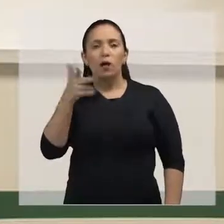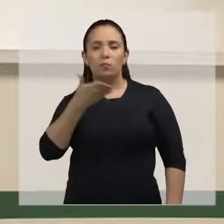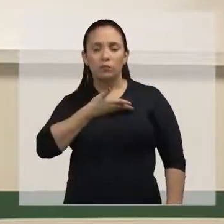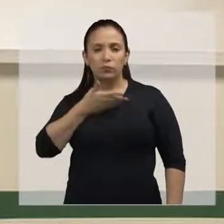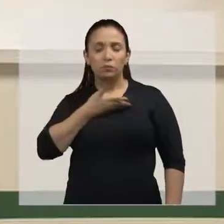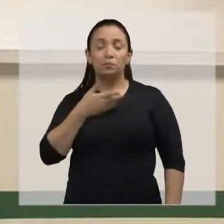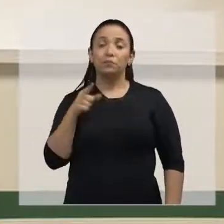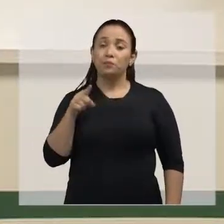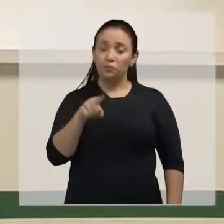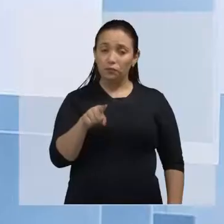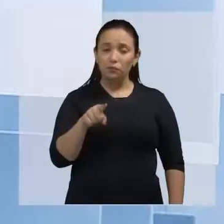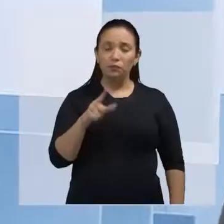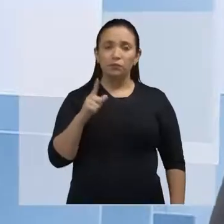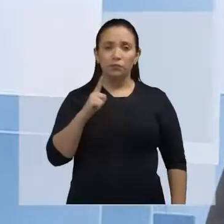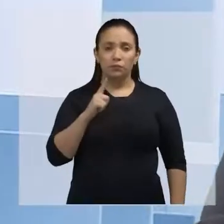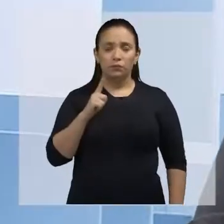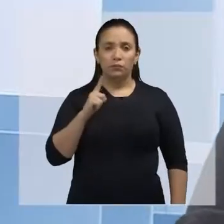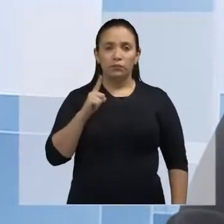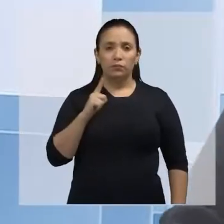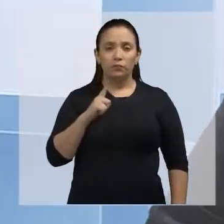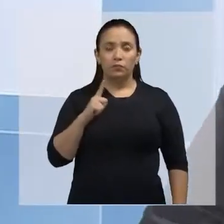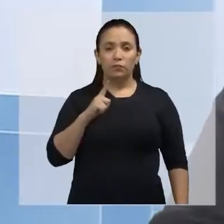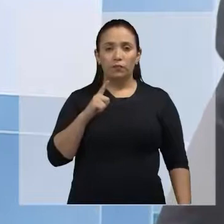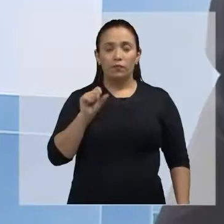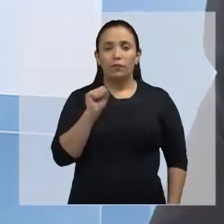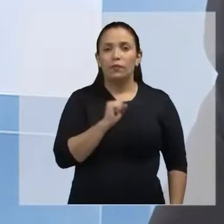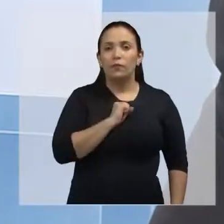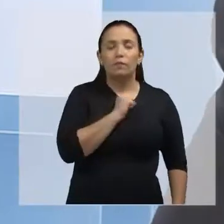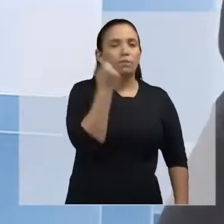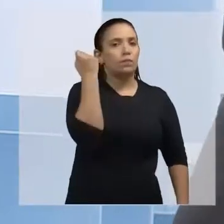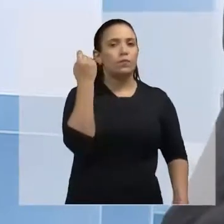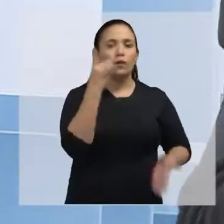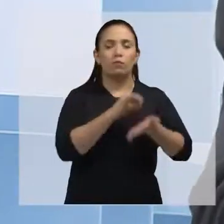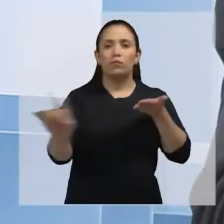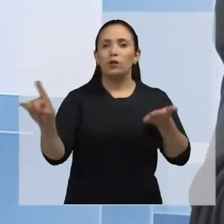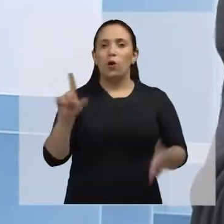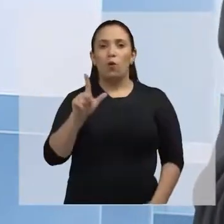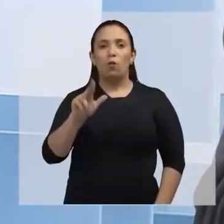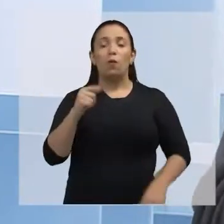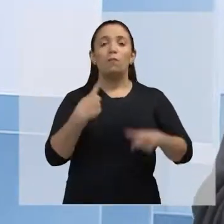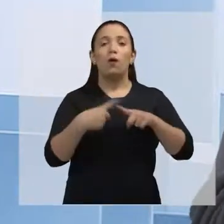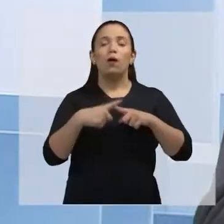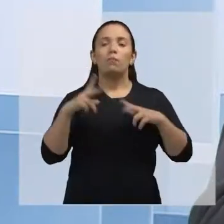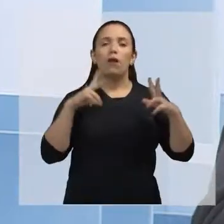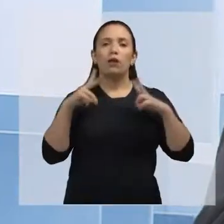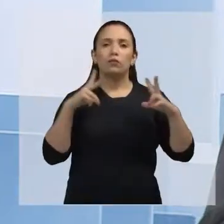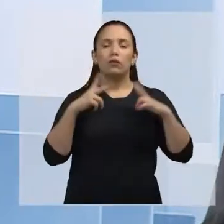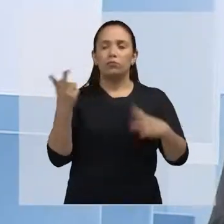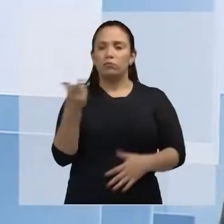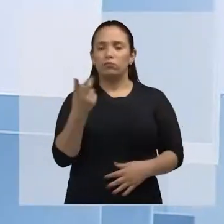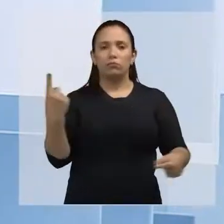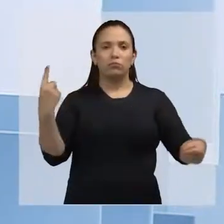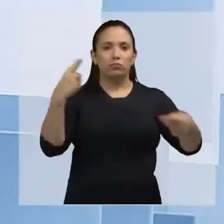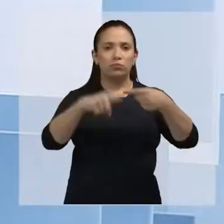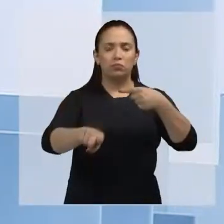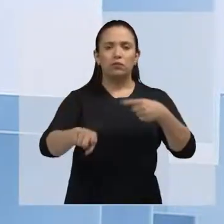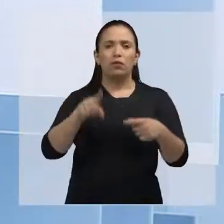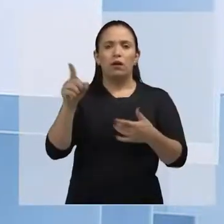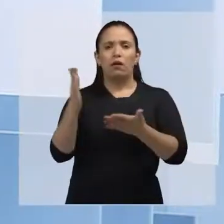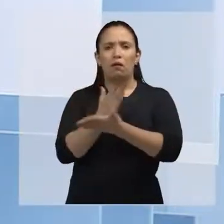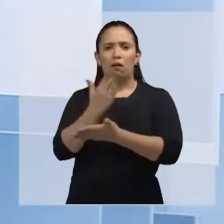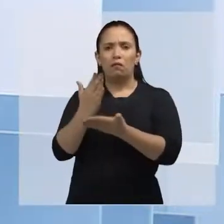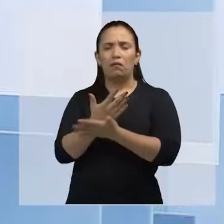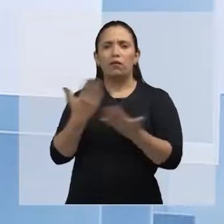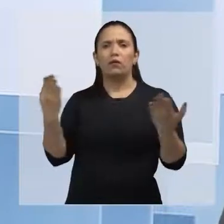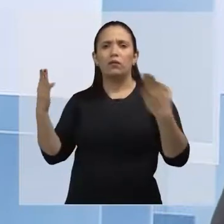Pronto. Ele que tem um verdadeiro ódio ao presidente Lula, porque existem coisas pessoais entre eles, né? Uma revista dele foi